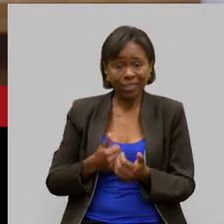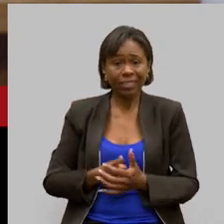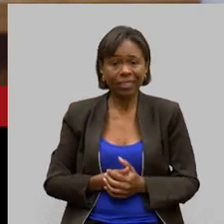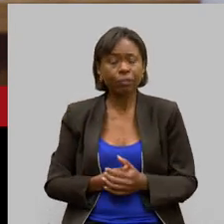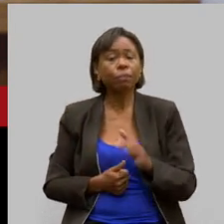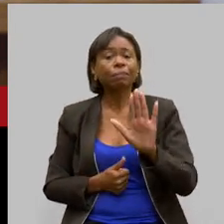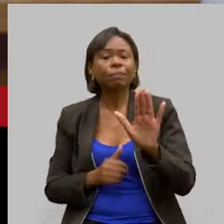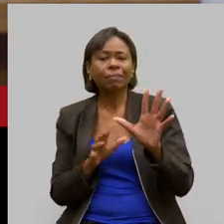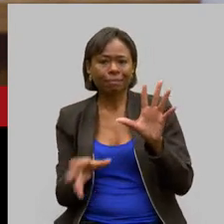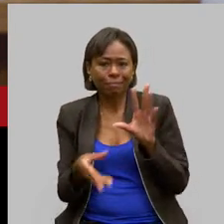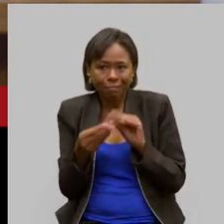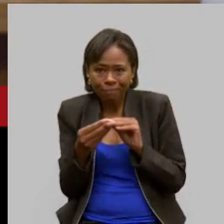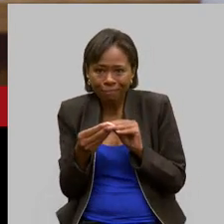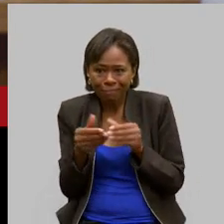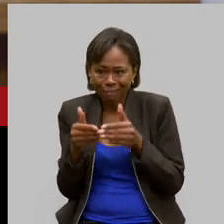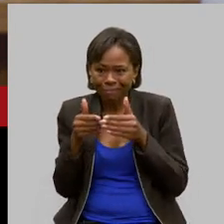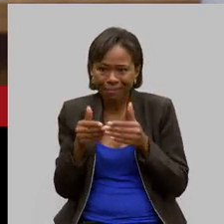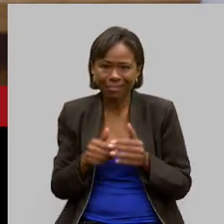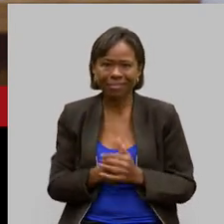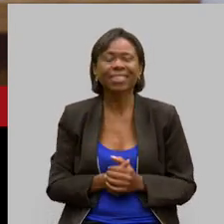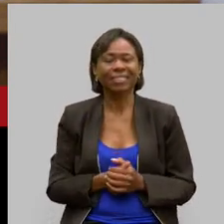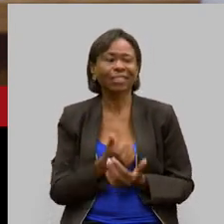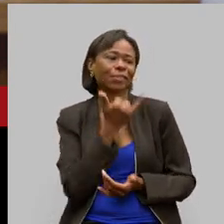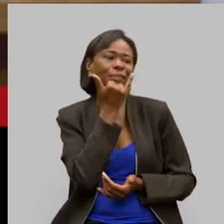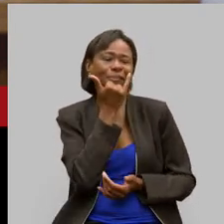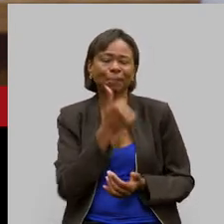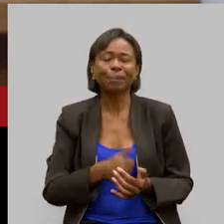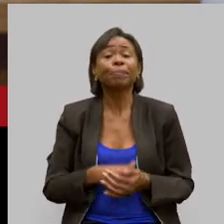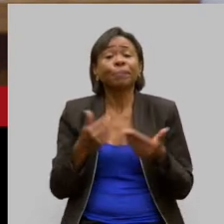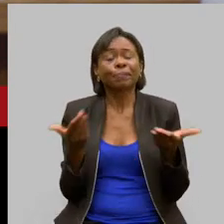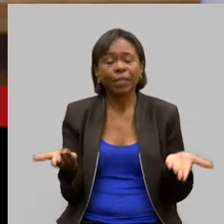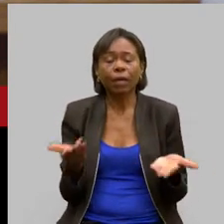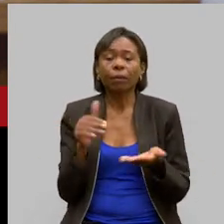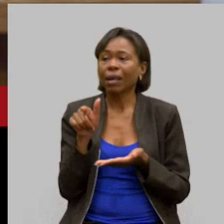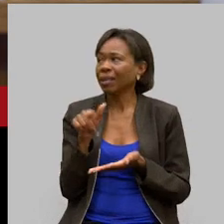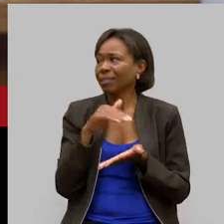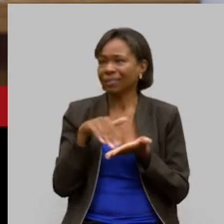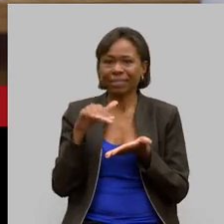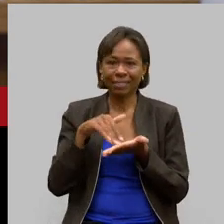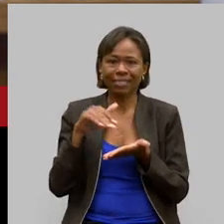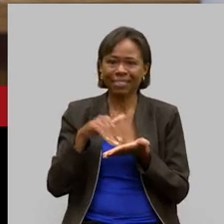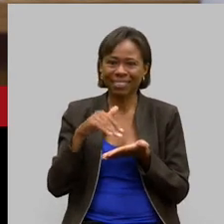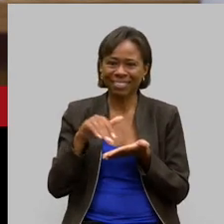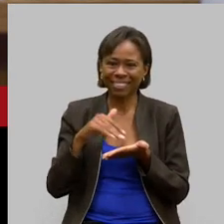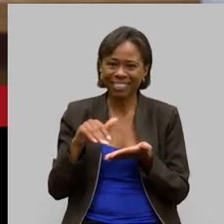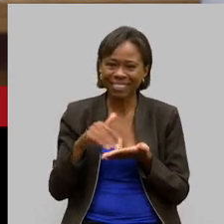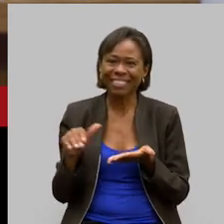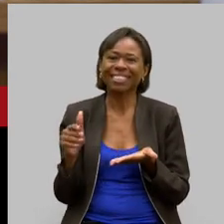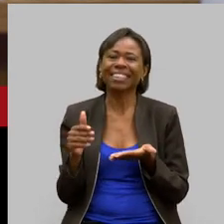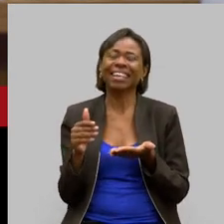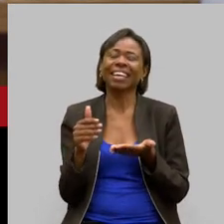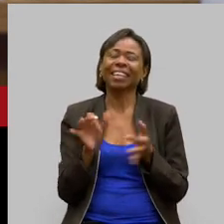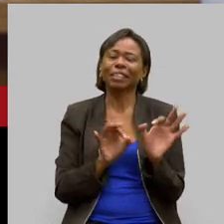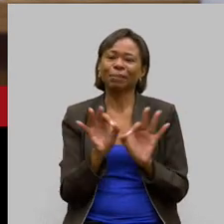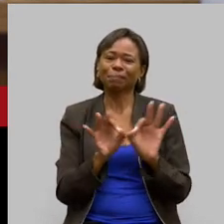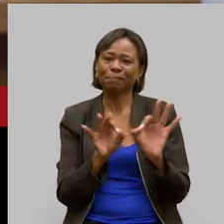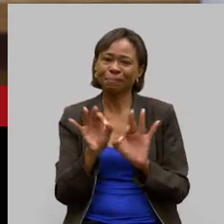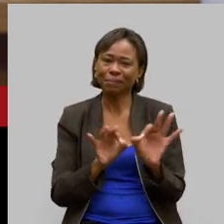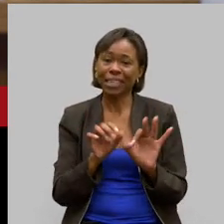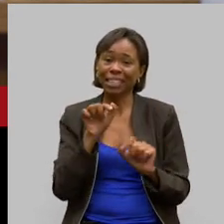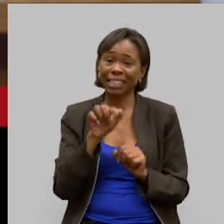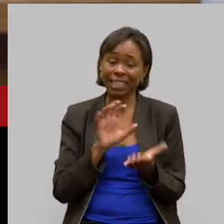paraa conclusão Tá bom desculpa então é isso gente a secretaria de saúde também estamos aprimorando a questão do centro de